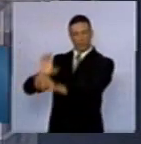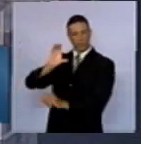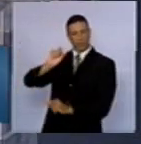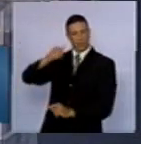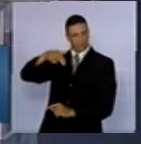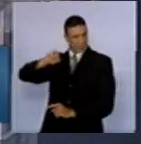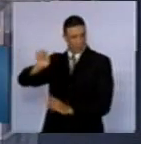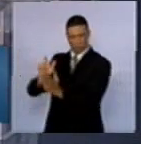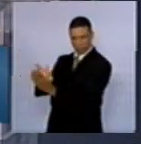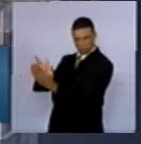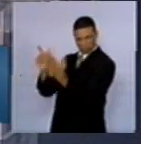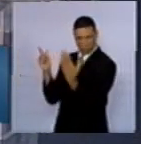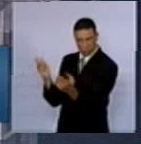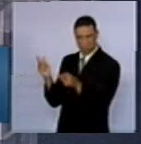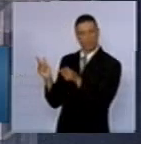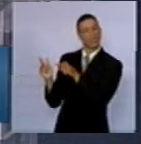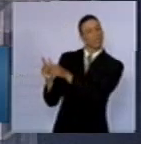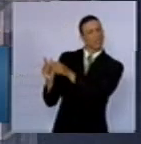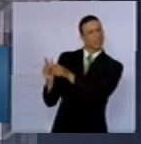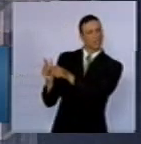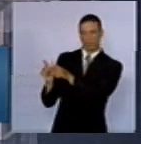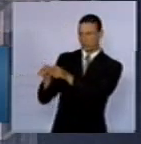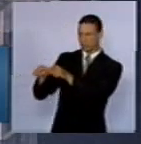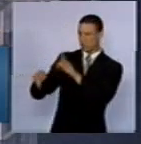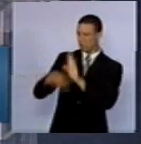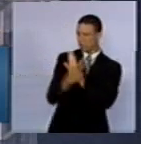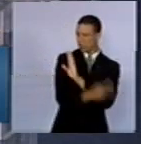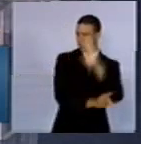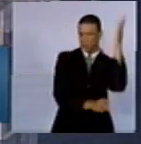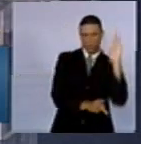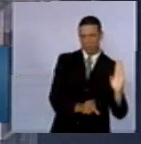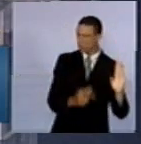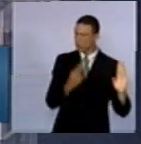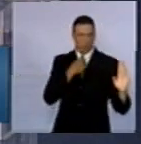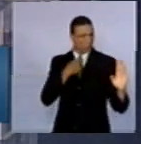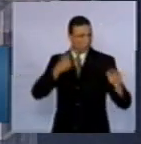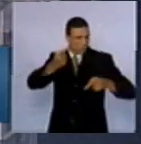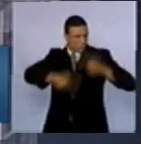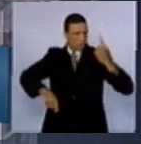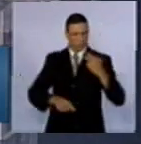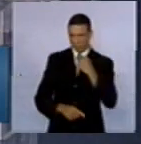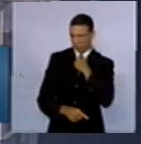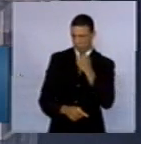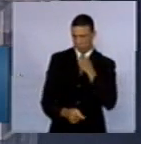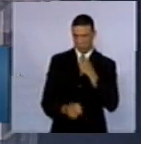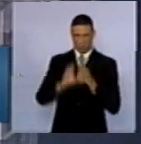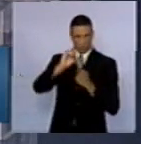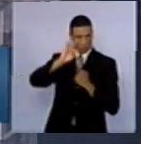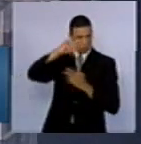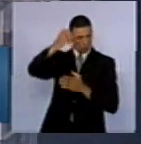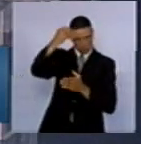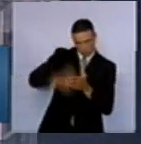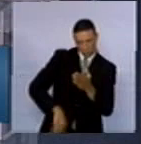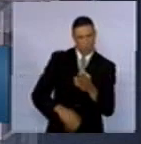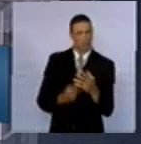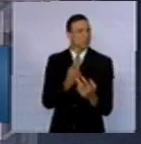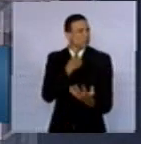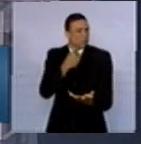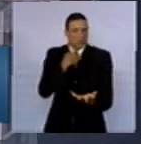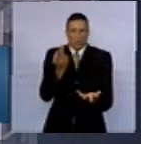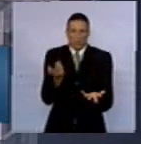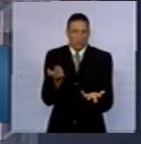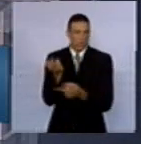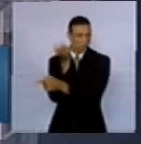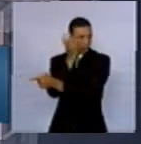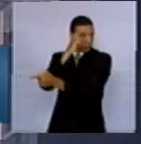um canal jornalístico não pode ser considerado brasileiro, válido para o cumprimento das cotas? Informação não é